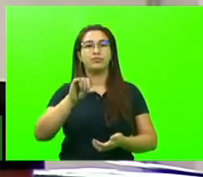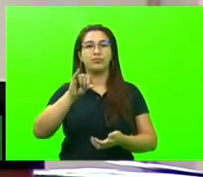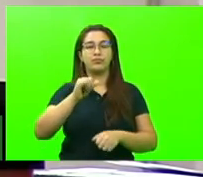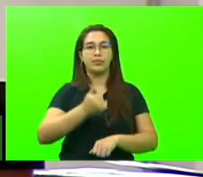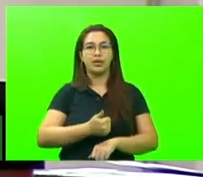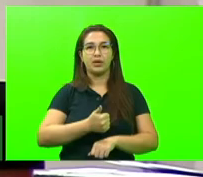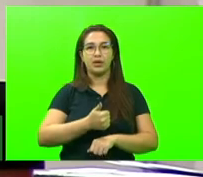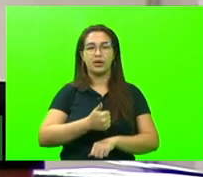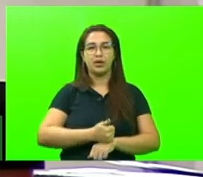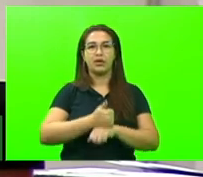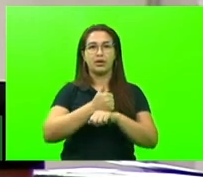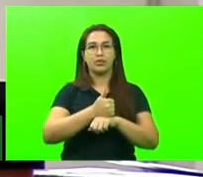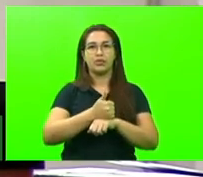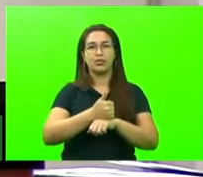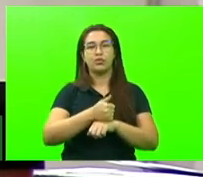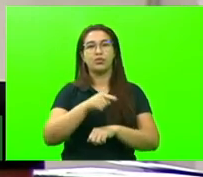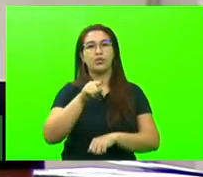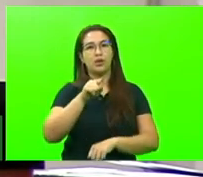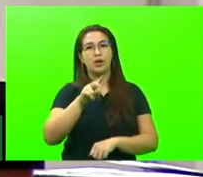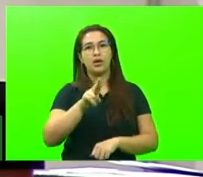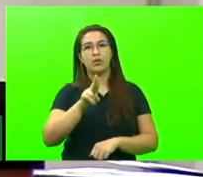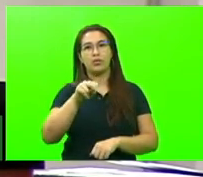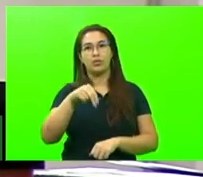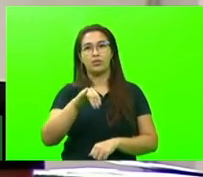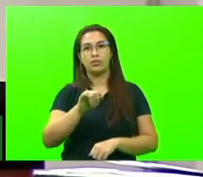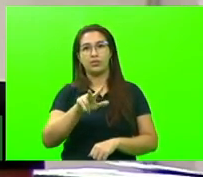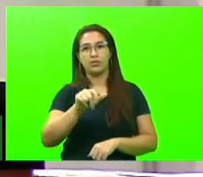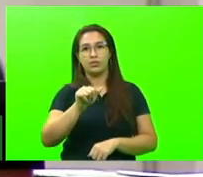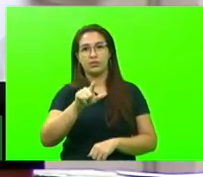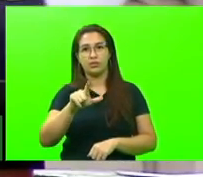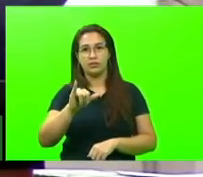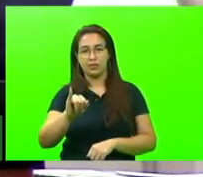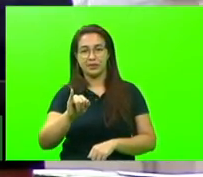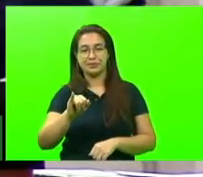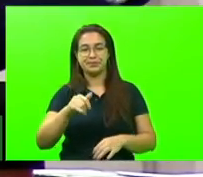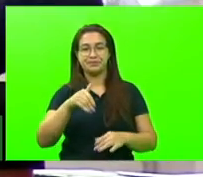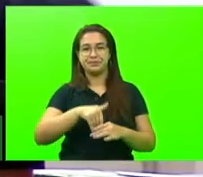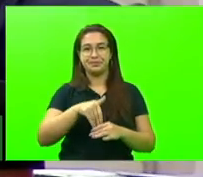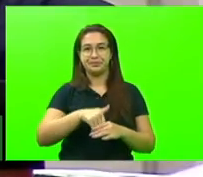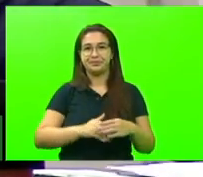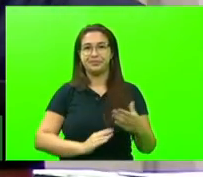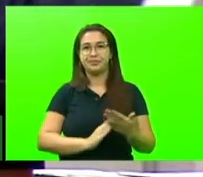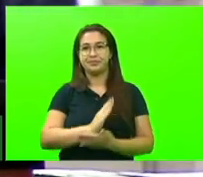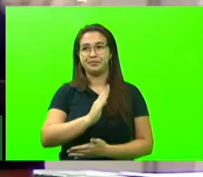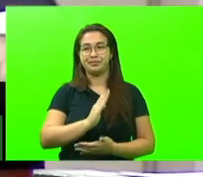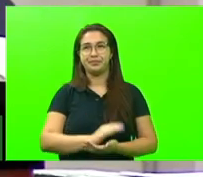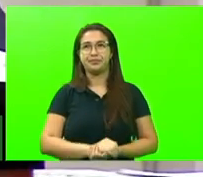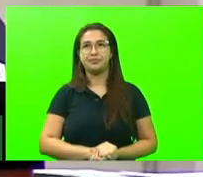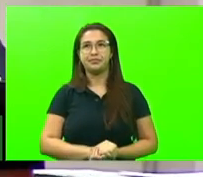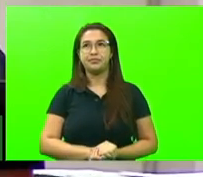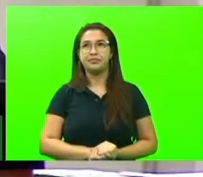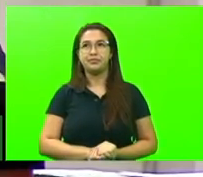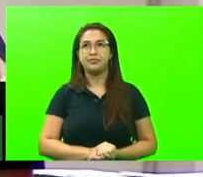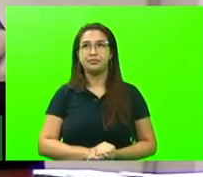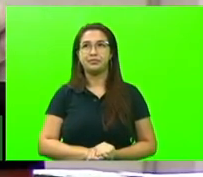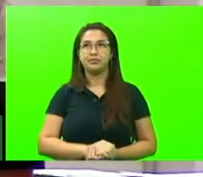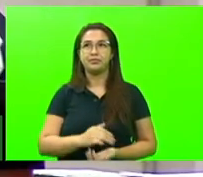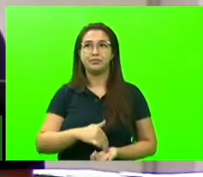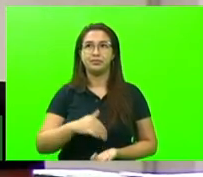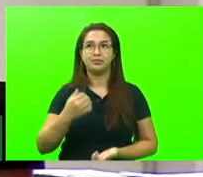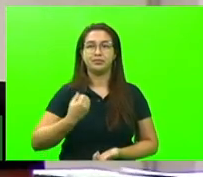da Fundação Univale. Em discussão? Em votação, aprovado.